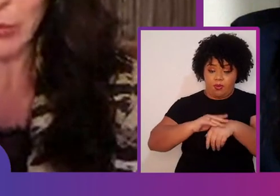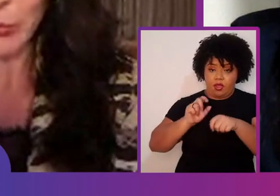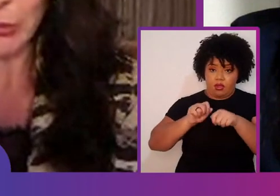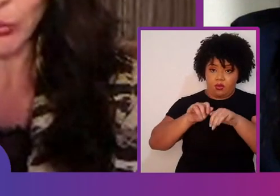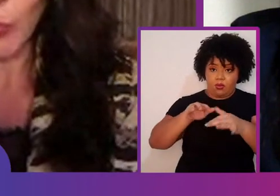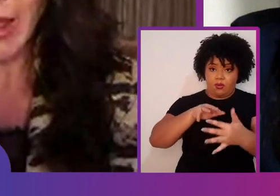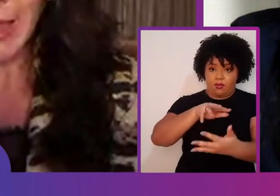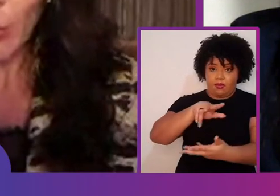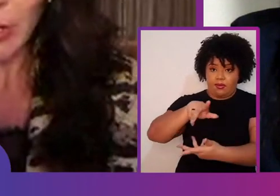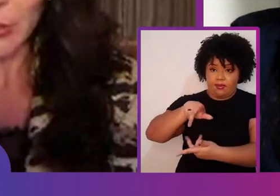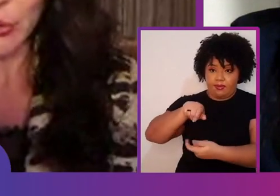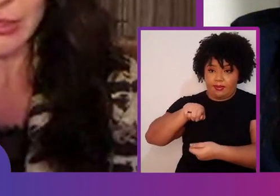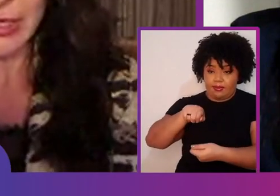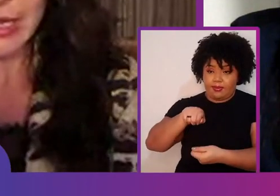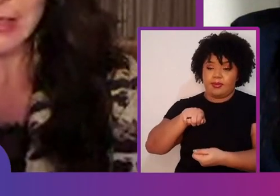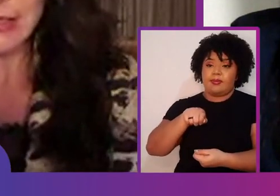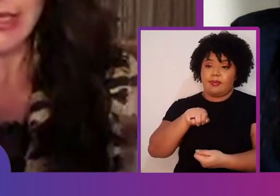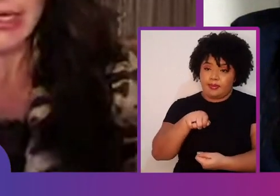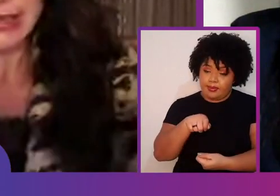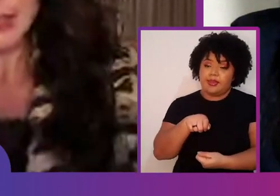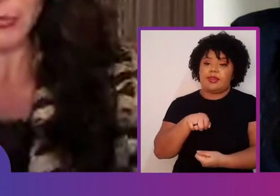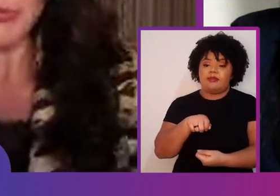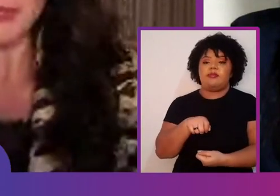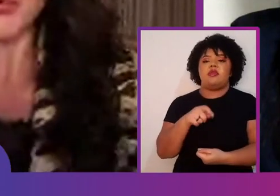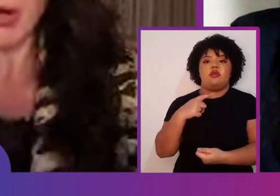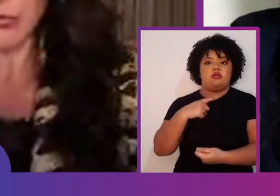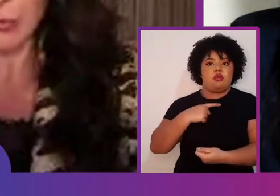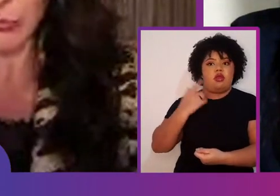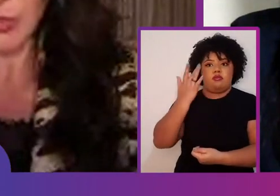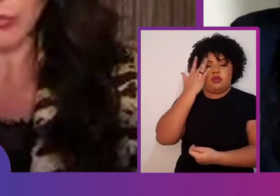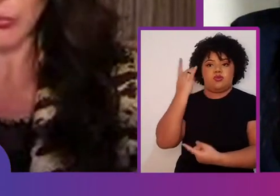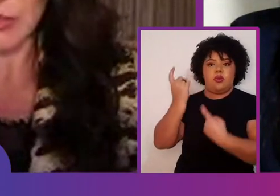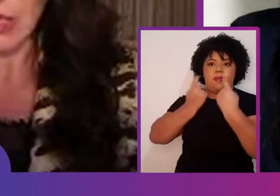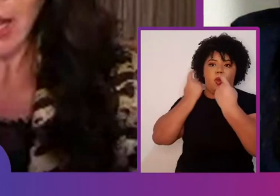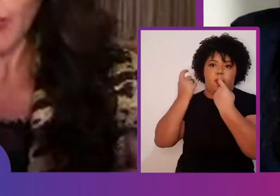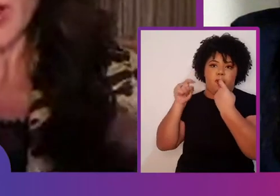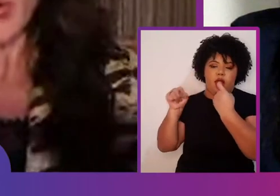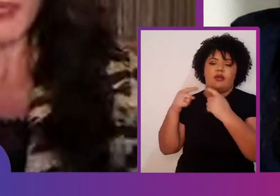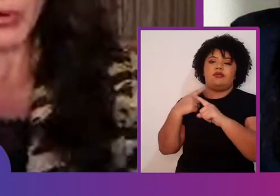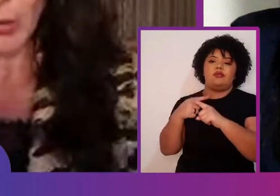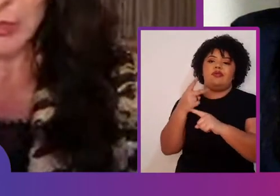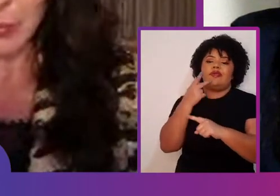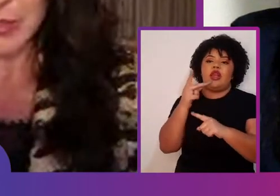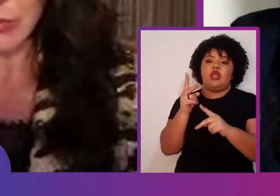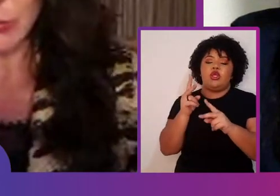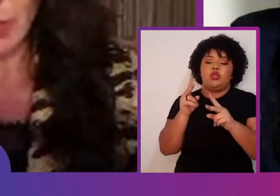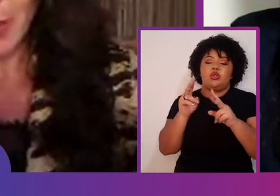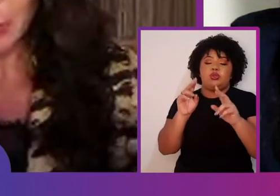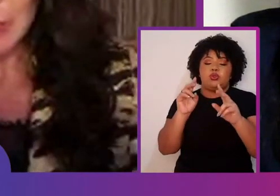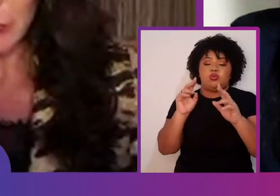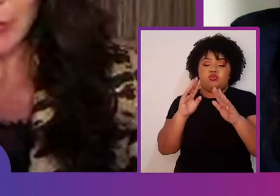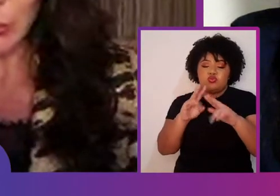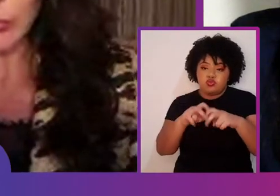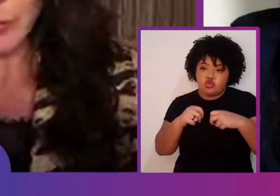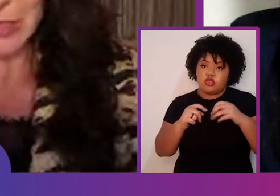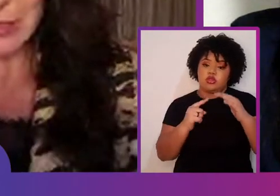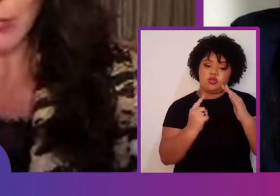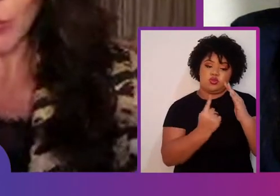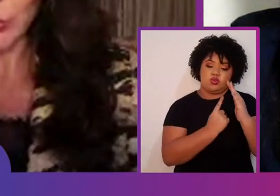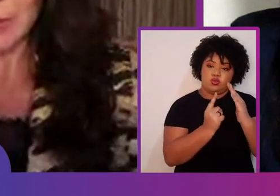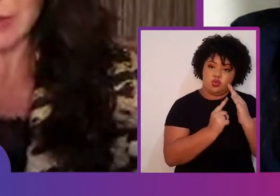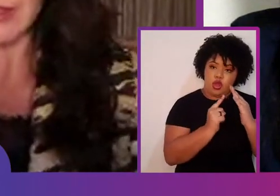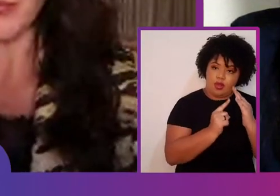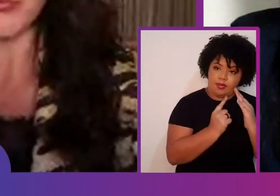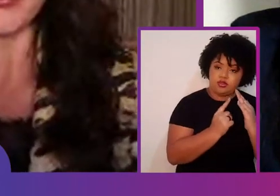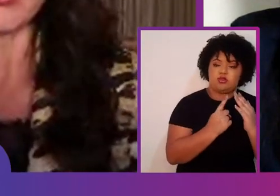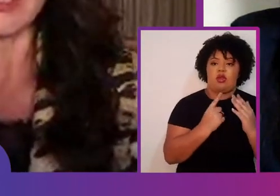muito preocupada com isso, como a Elka JS, tem pessoas que por causa do isolamento social ou por causa da pressão do trabalho estão ficando com